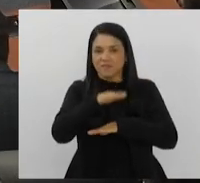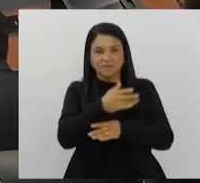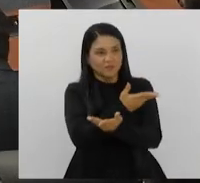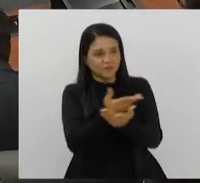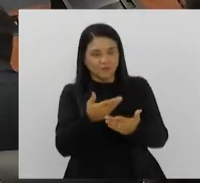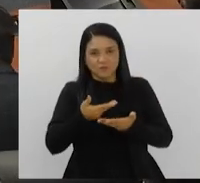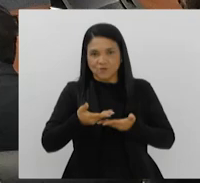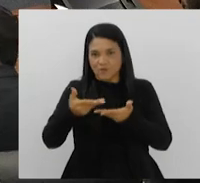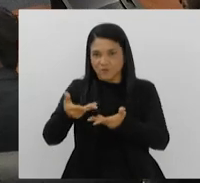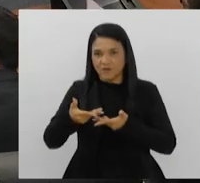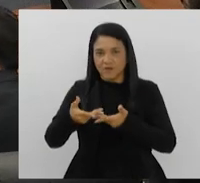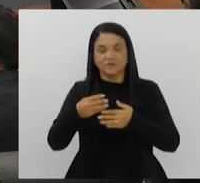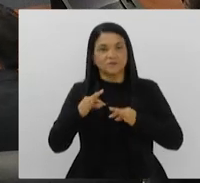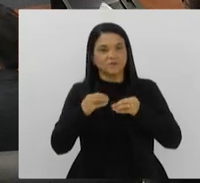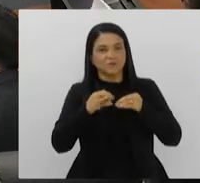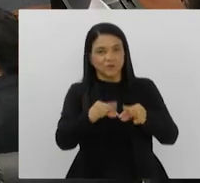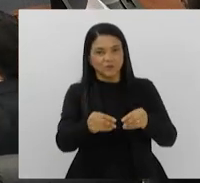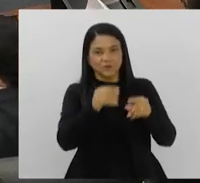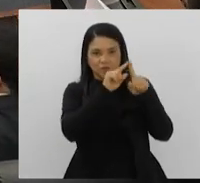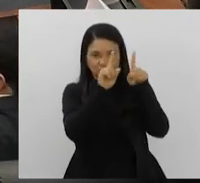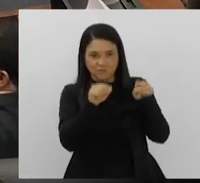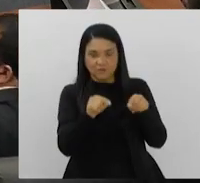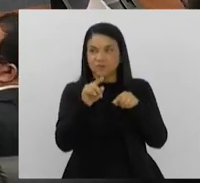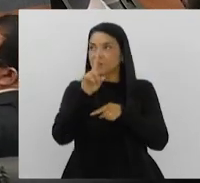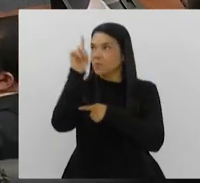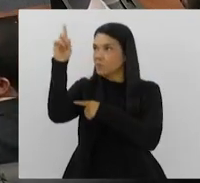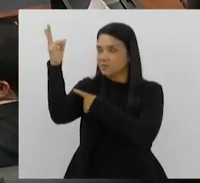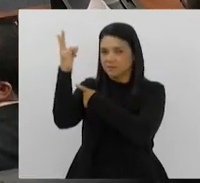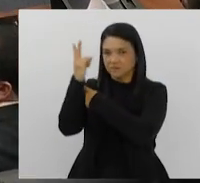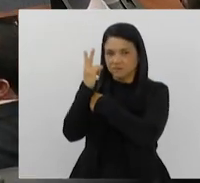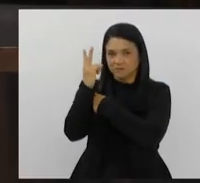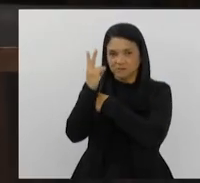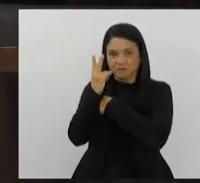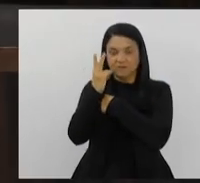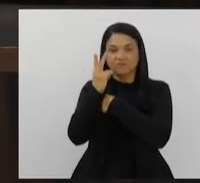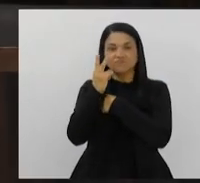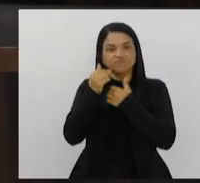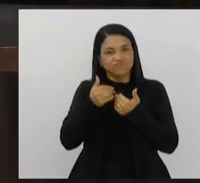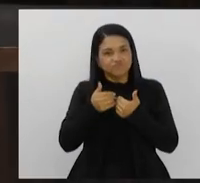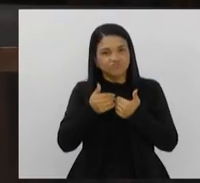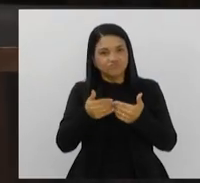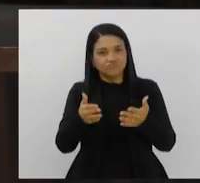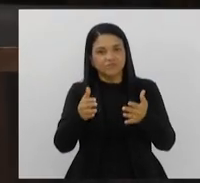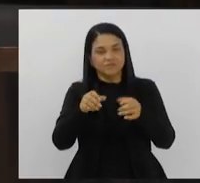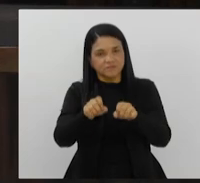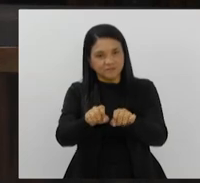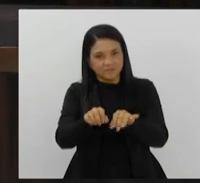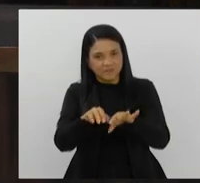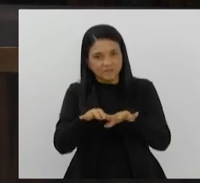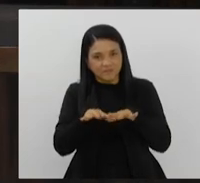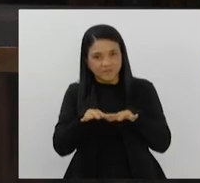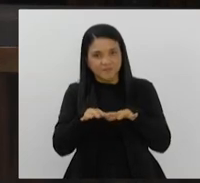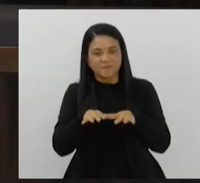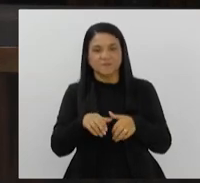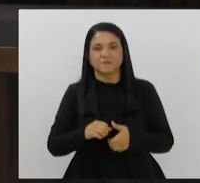todos os funcionários da Alerj também. Sob a proteção de Deus, inicio nossa